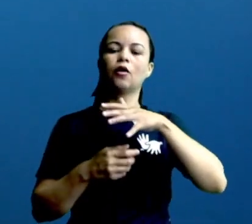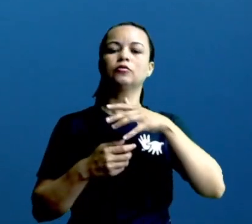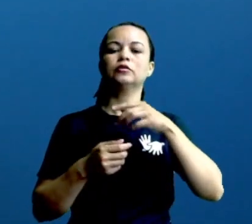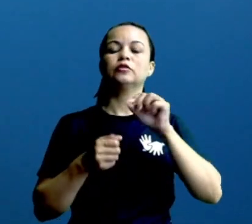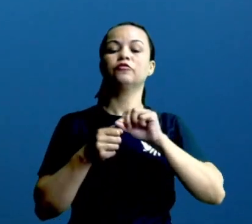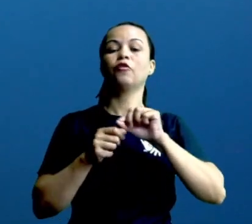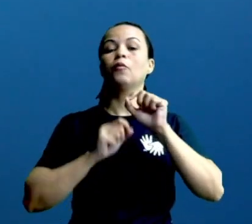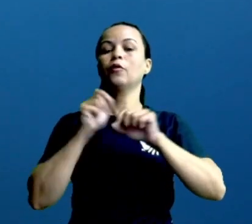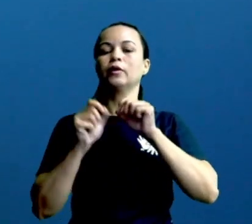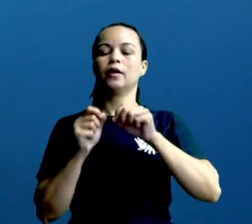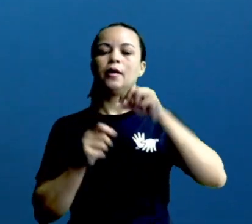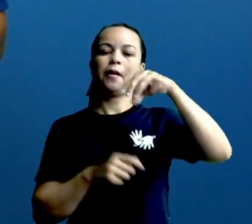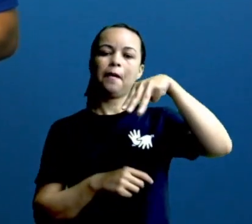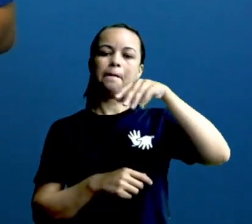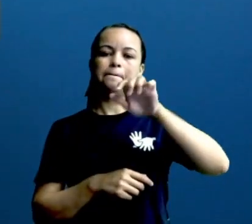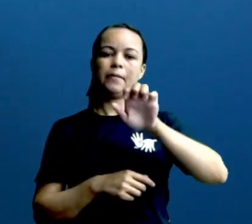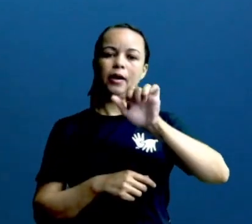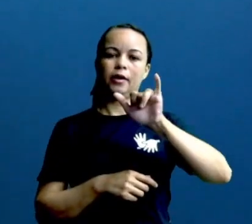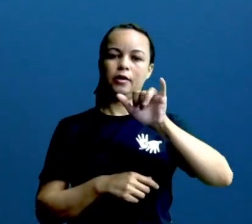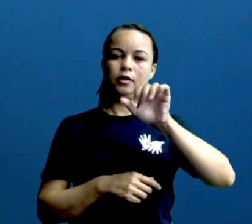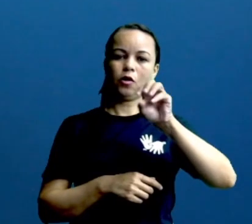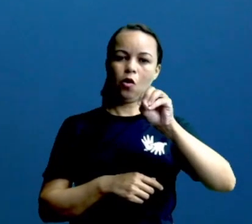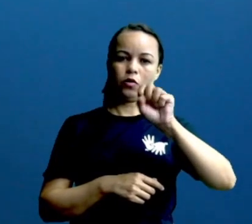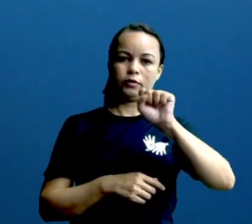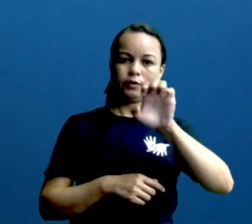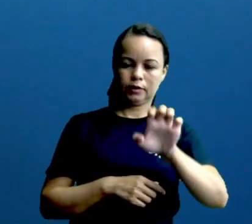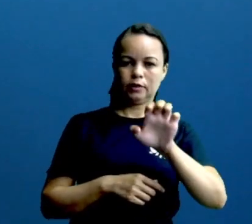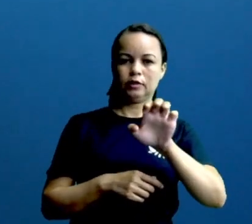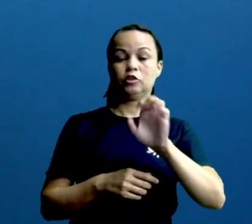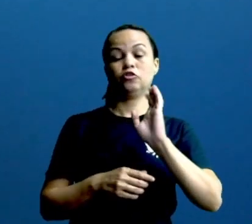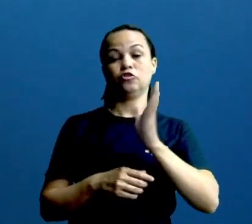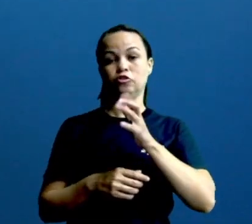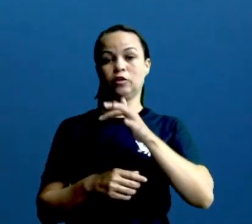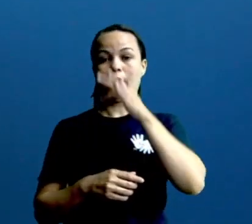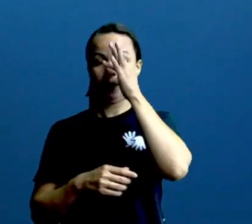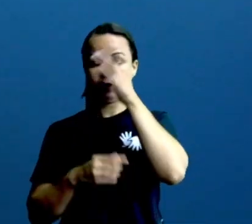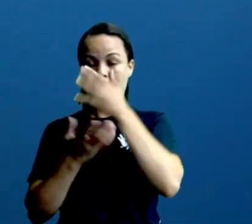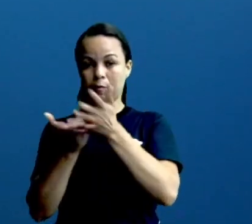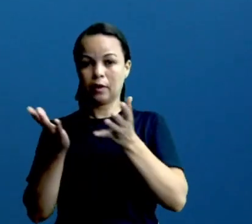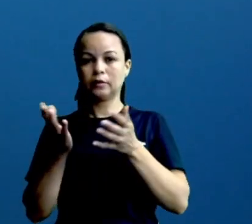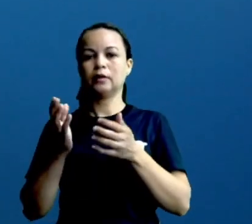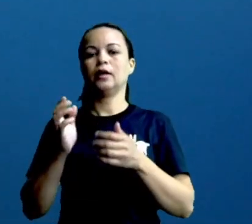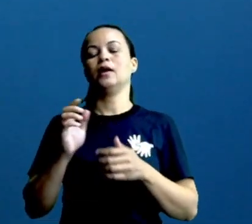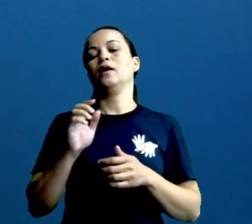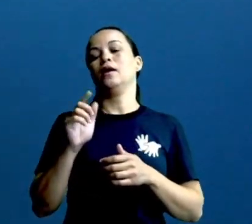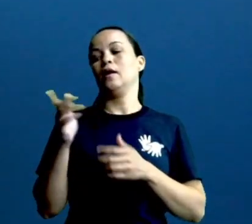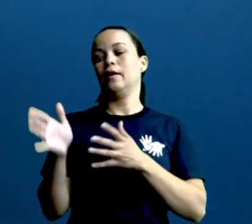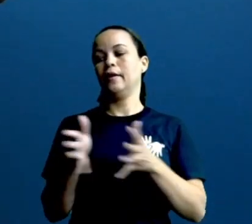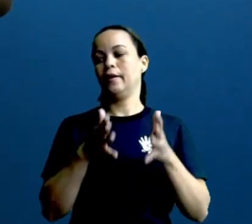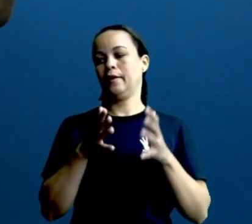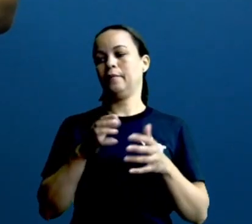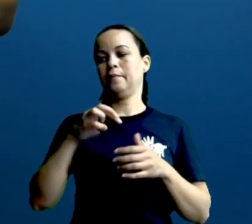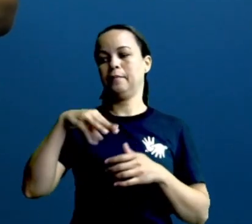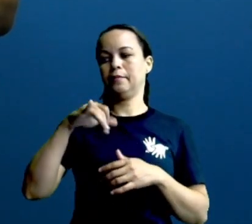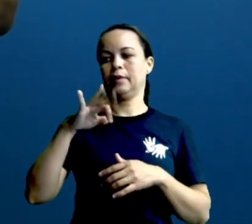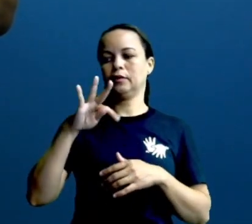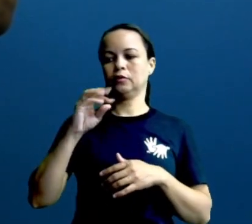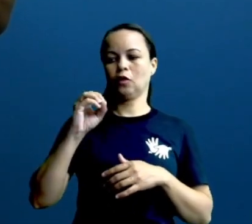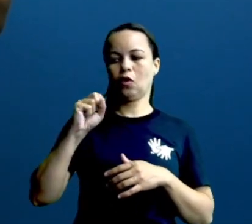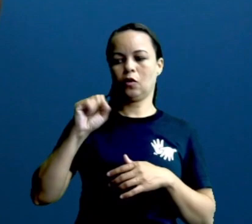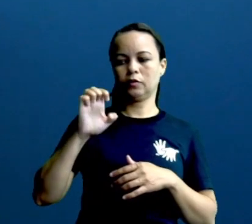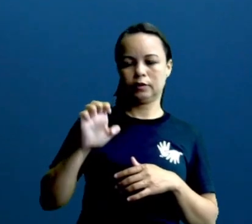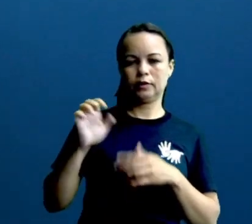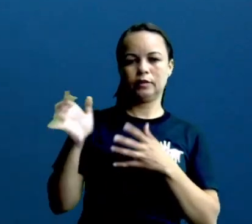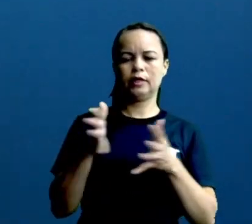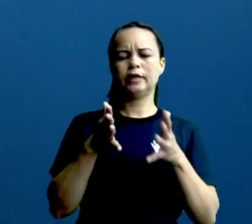por meiose. Já nas plantas, para se formar gametas, é por mitose. O gameta masculino, lembrando a vocês que é o quem?